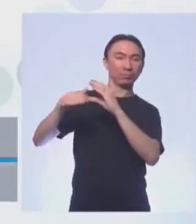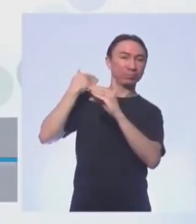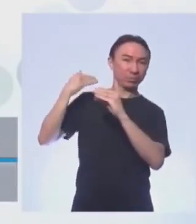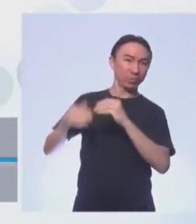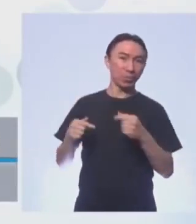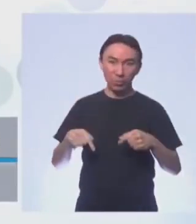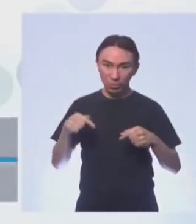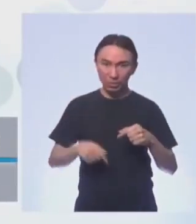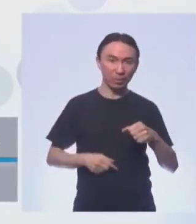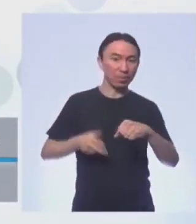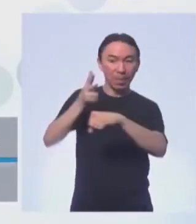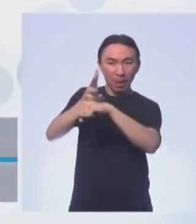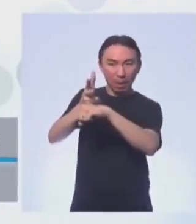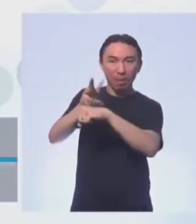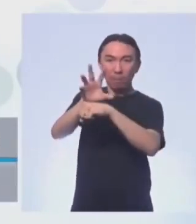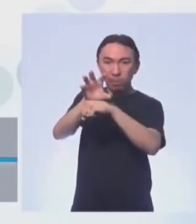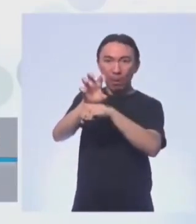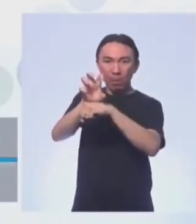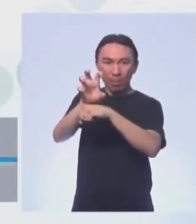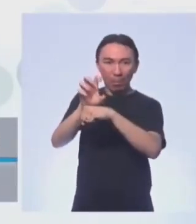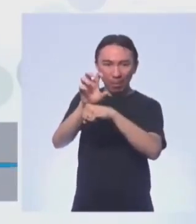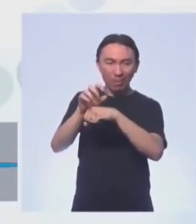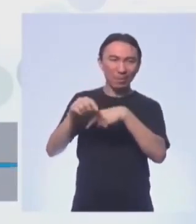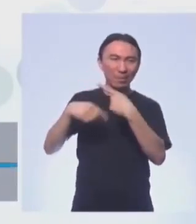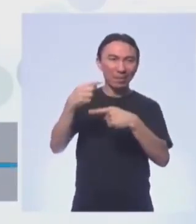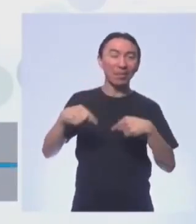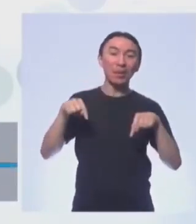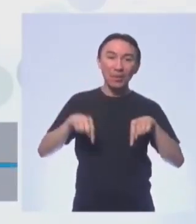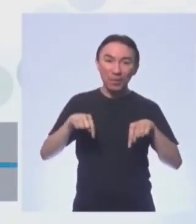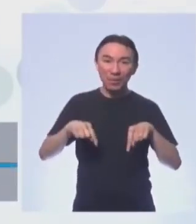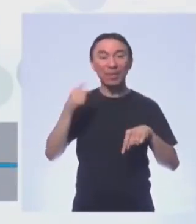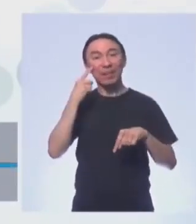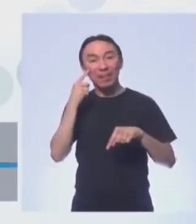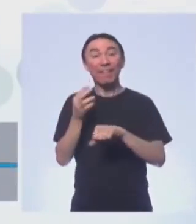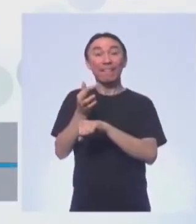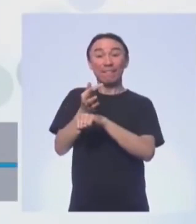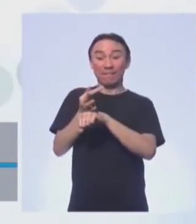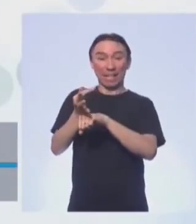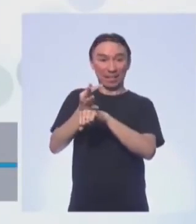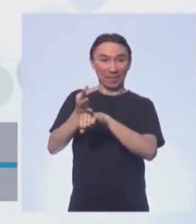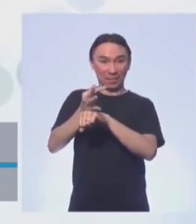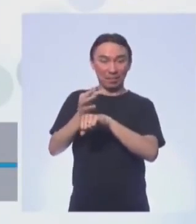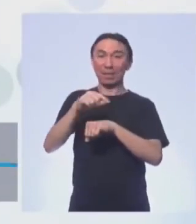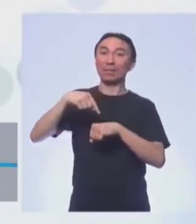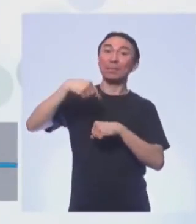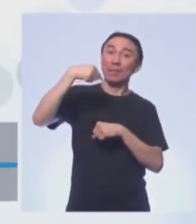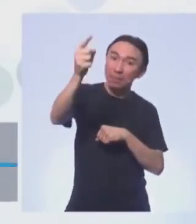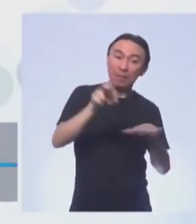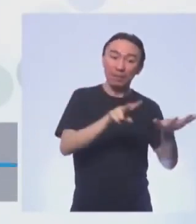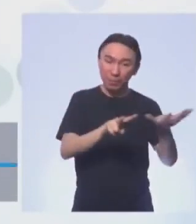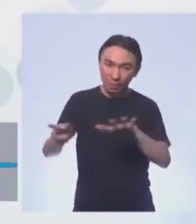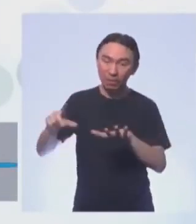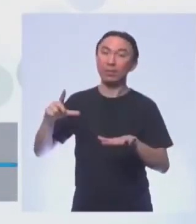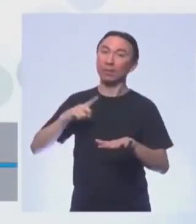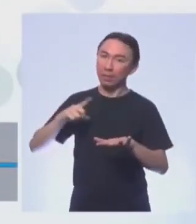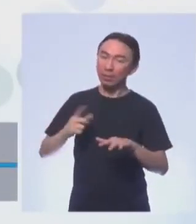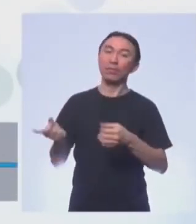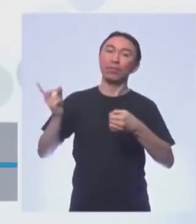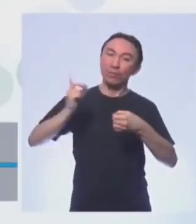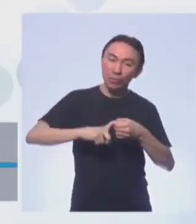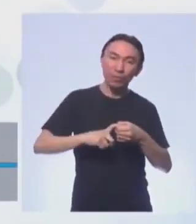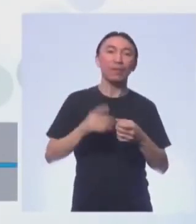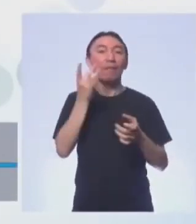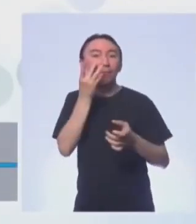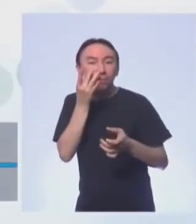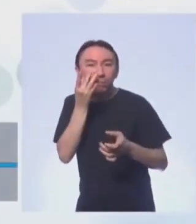vocês, né, nesse retorno, porque eu ainda estou terminando as minhas férias, mas voltarei a semana que vem com aulas ao vivo. E aí, o que a gente vai trabalhar hoje? A gente